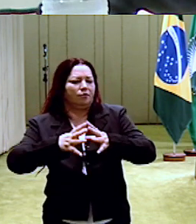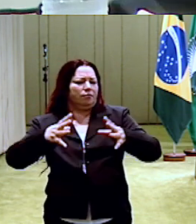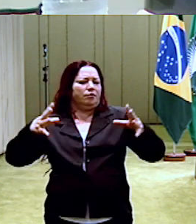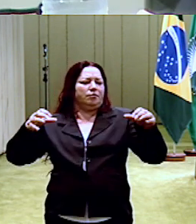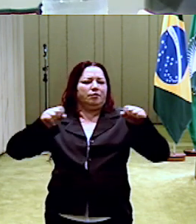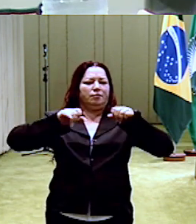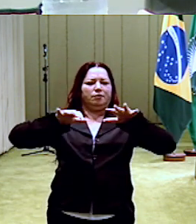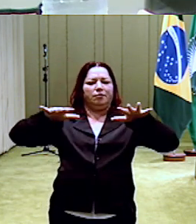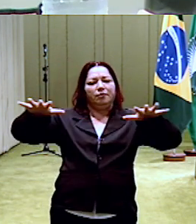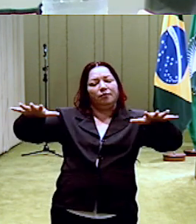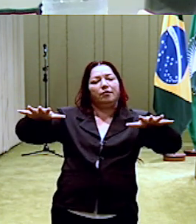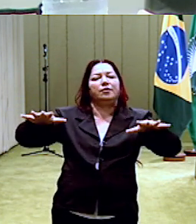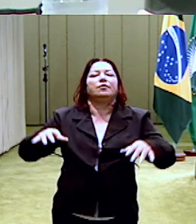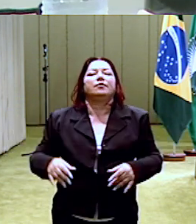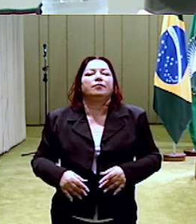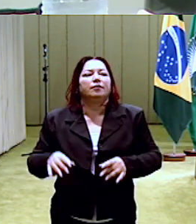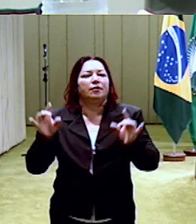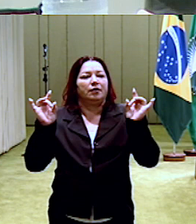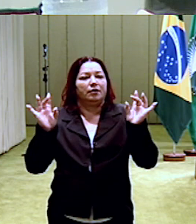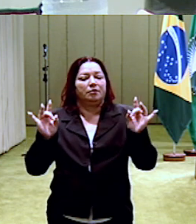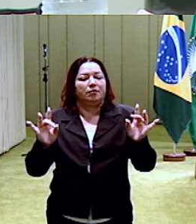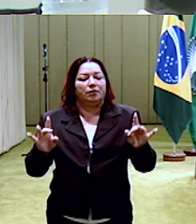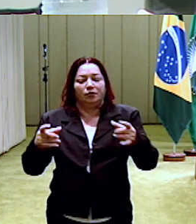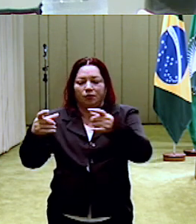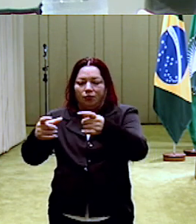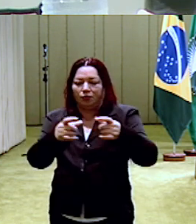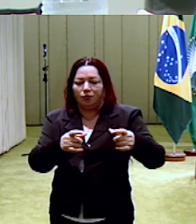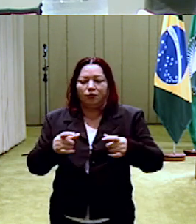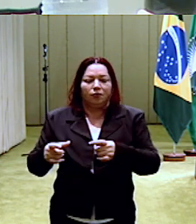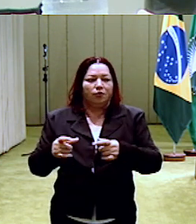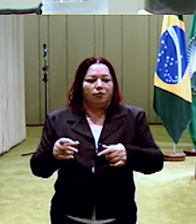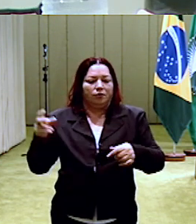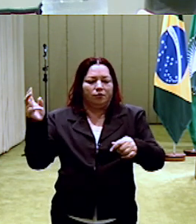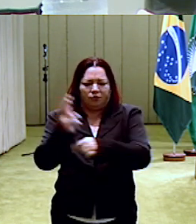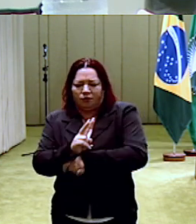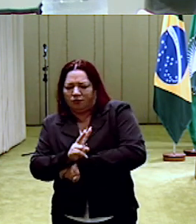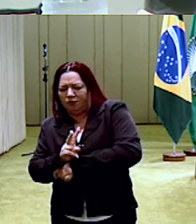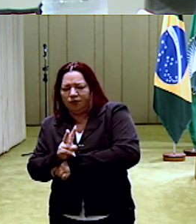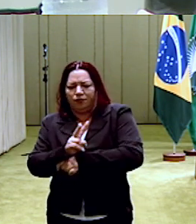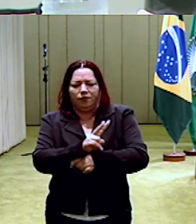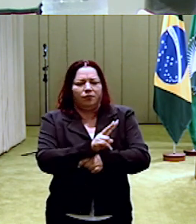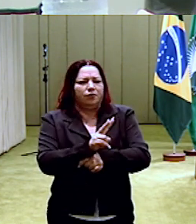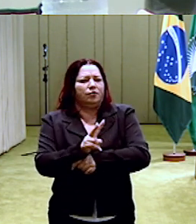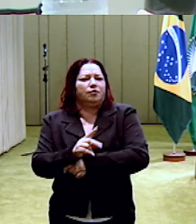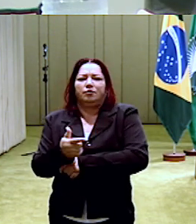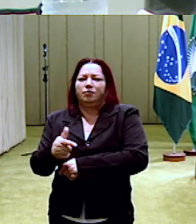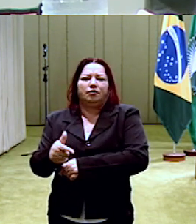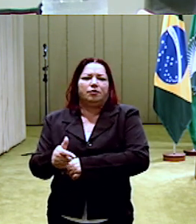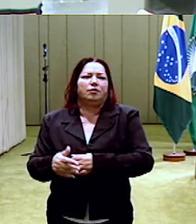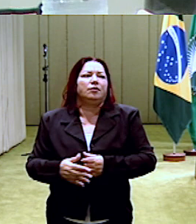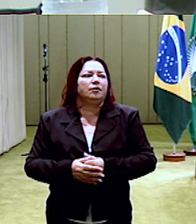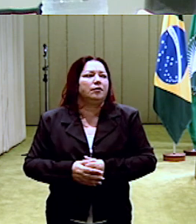seus negócios, preferencialmente em lugares onde suas atividades são menos reguladas. De